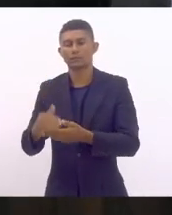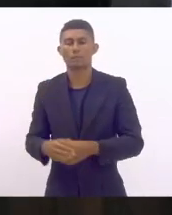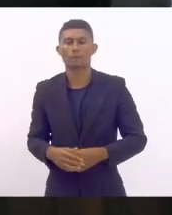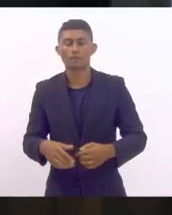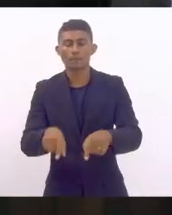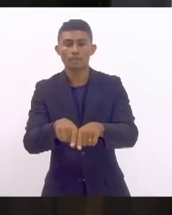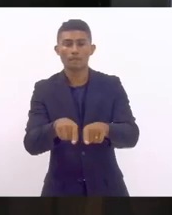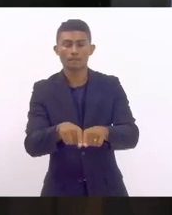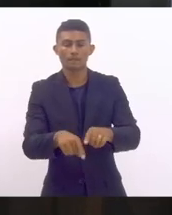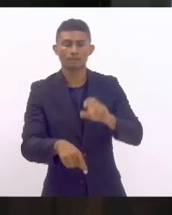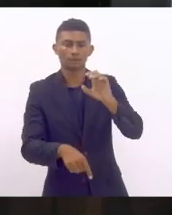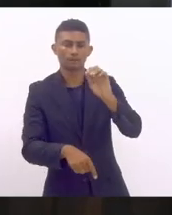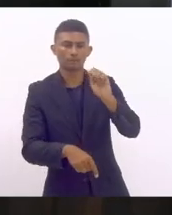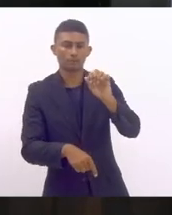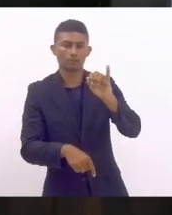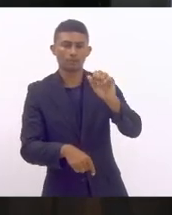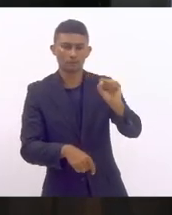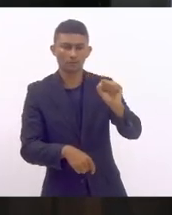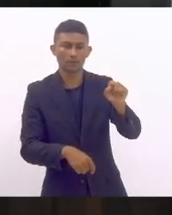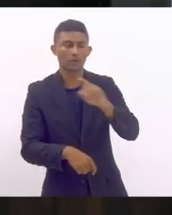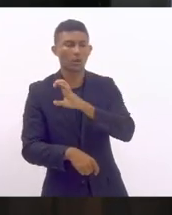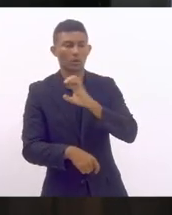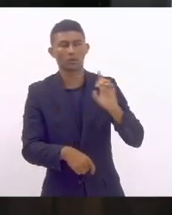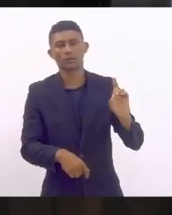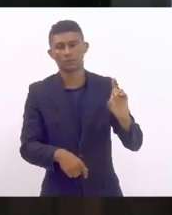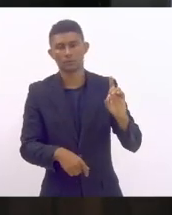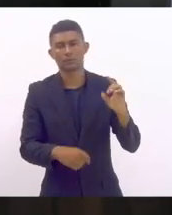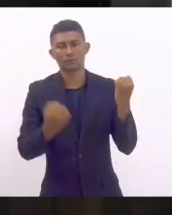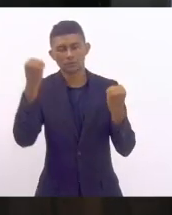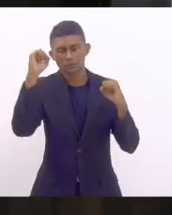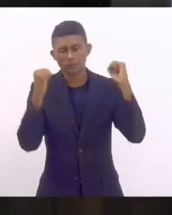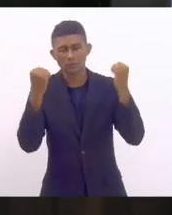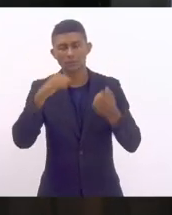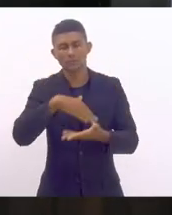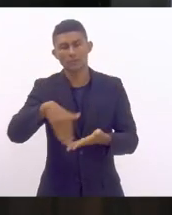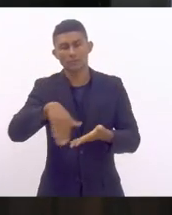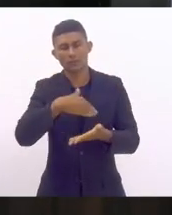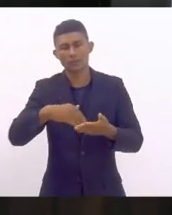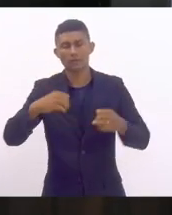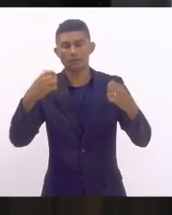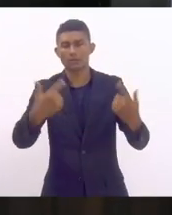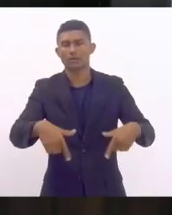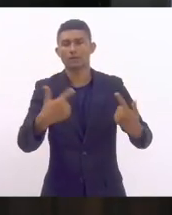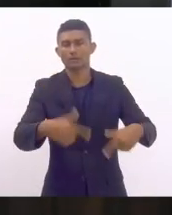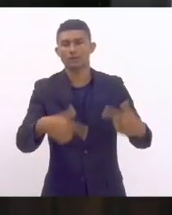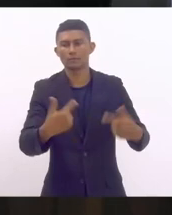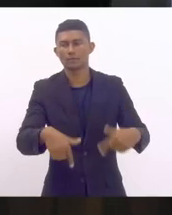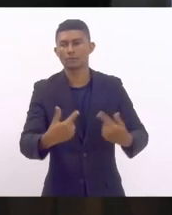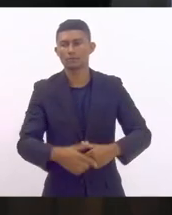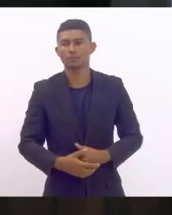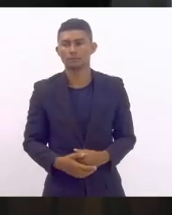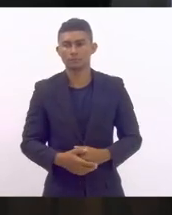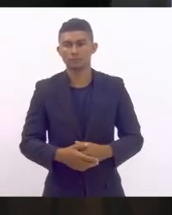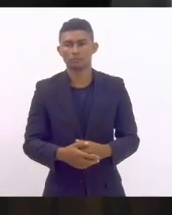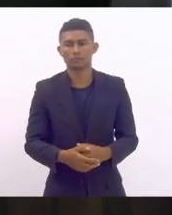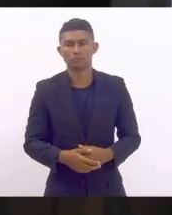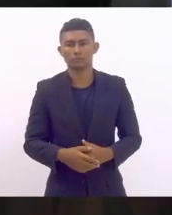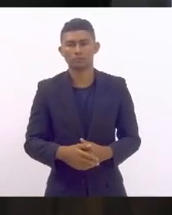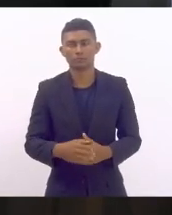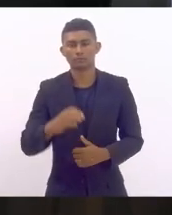Peçanha coordenadora de indústria da Secretaria Municipal de trabalho emprego Indústria e Comércio geração de renda